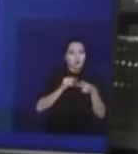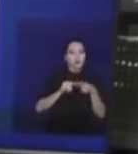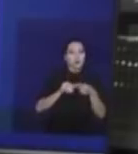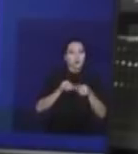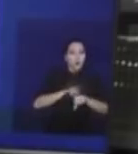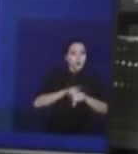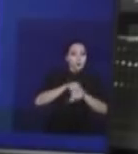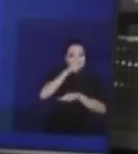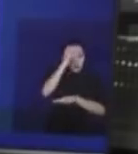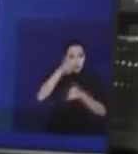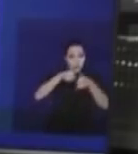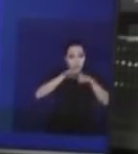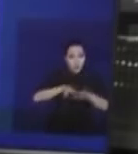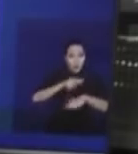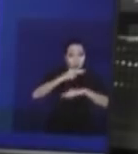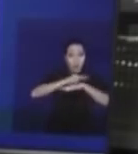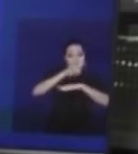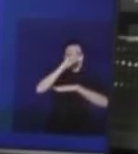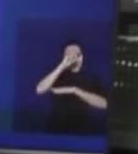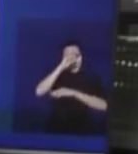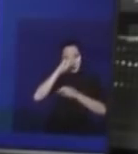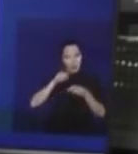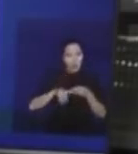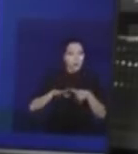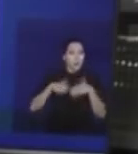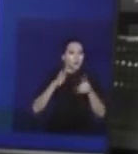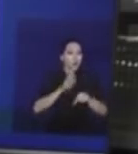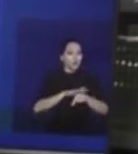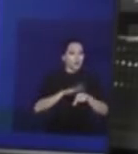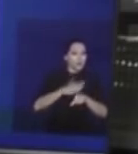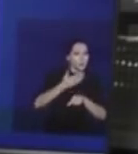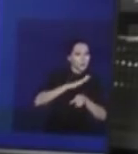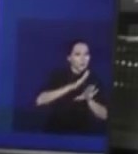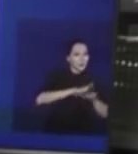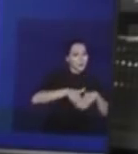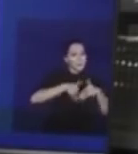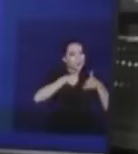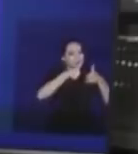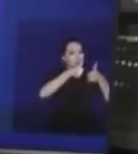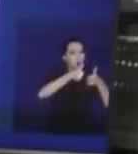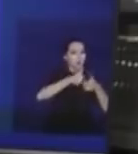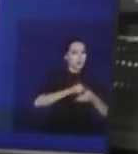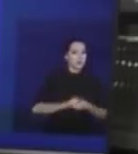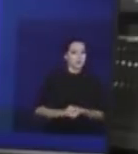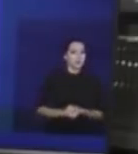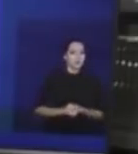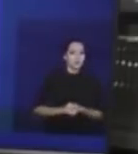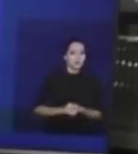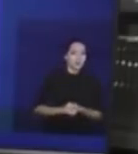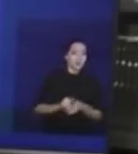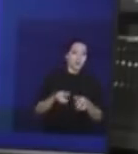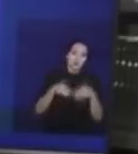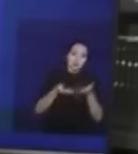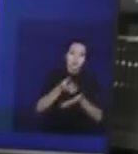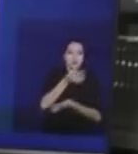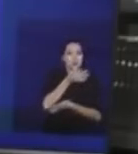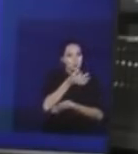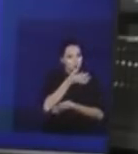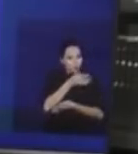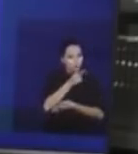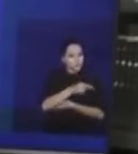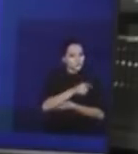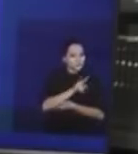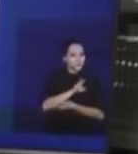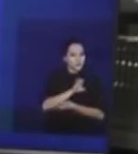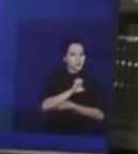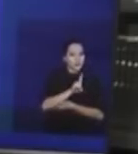A aprovação, então, do registro do Remdesivir, esse primeiro medicamento indicado para uso de pacientes hospitalizados com a